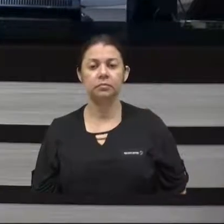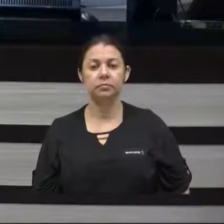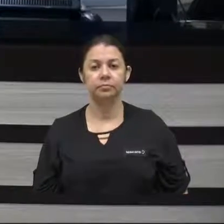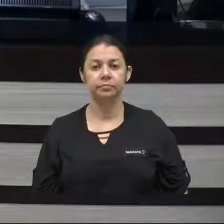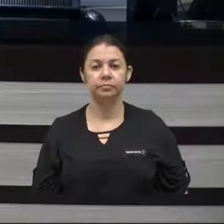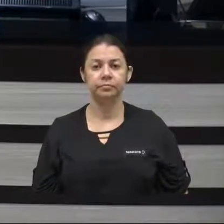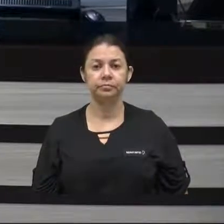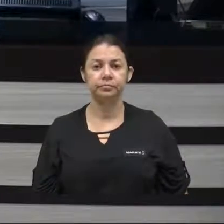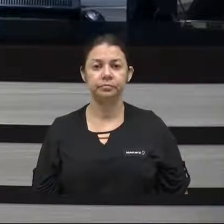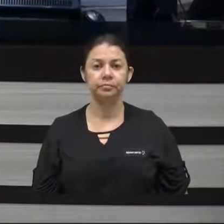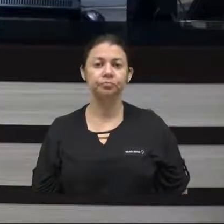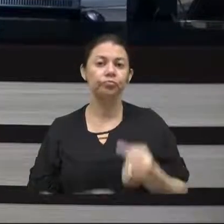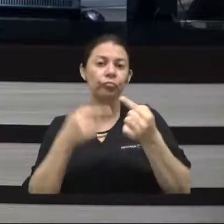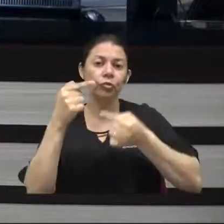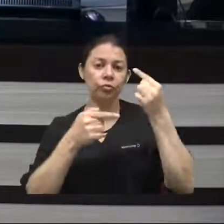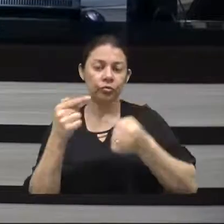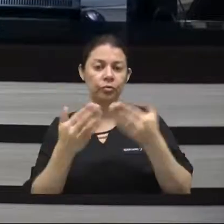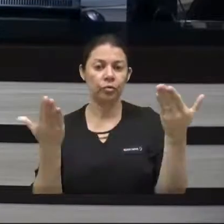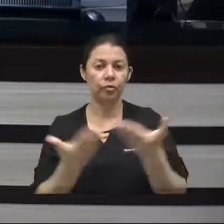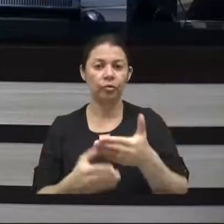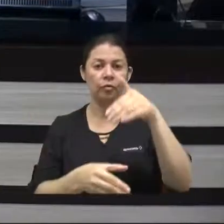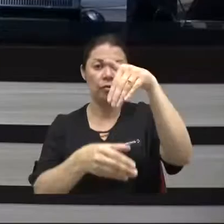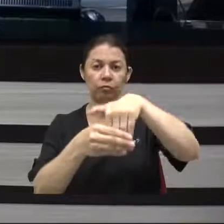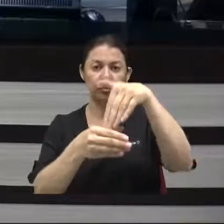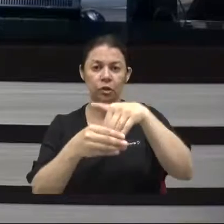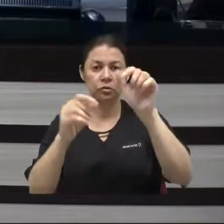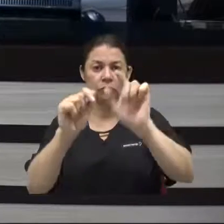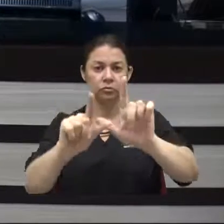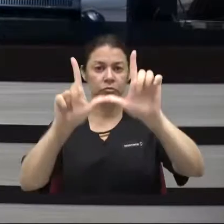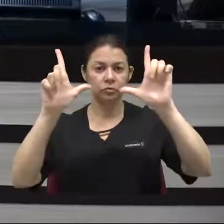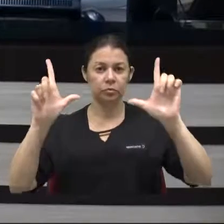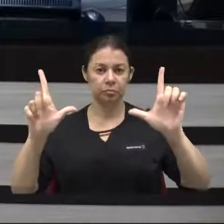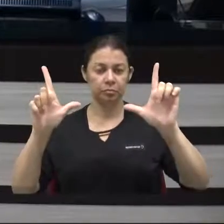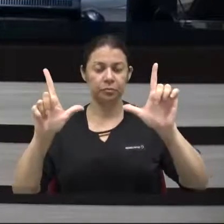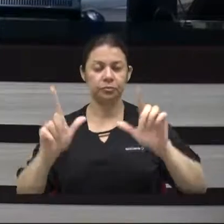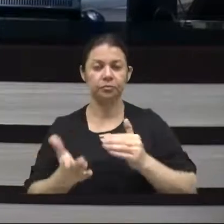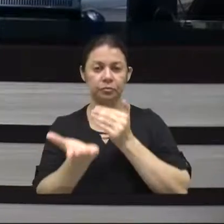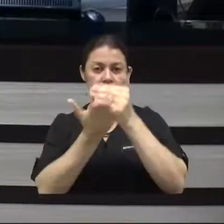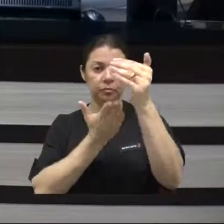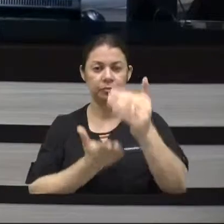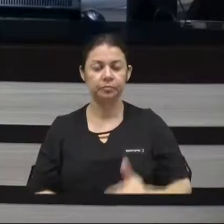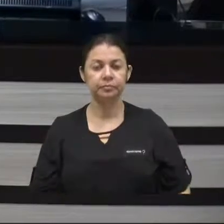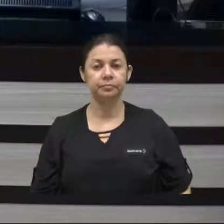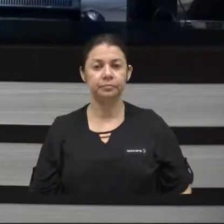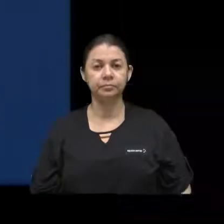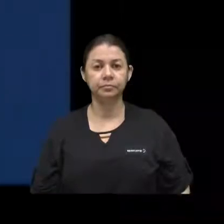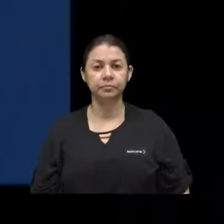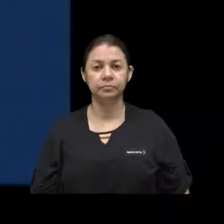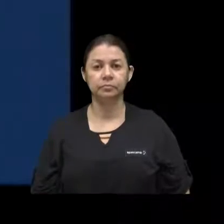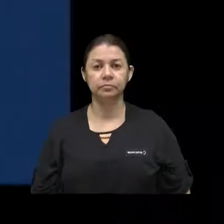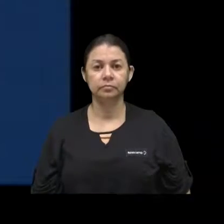Não havendo, vai à votação. E o painel de votação, ele está aberto.